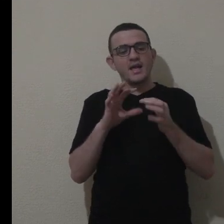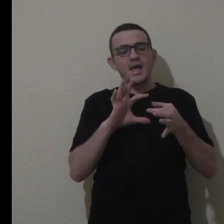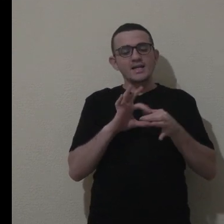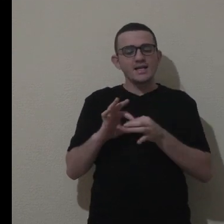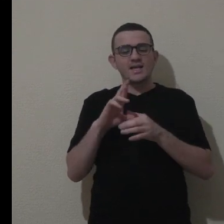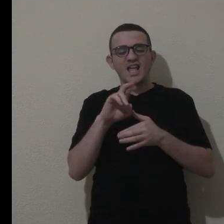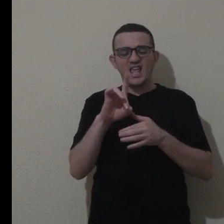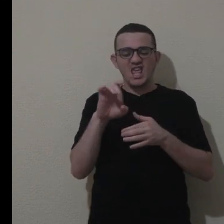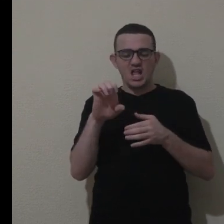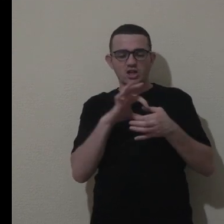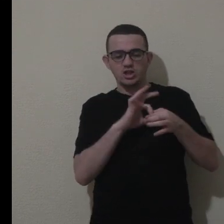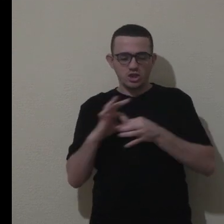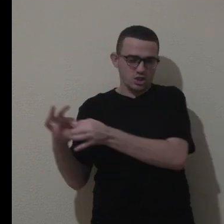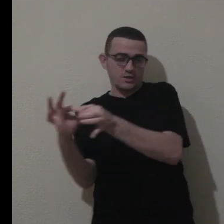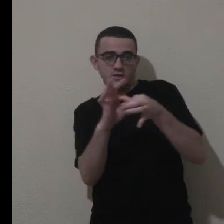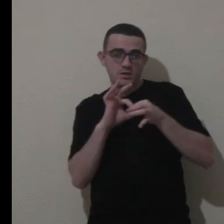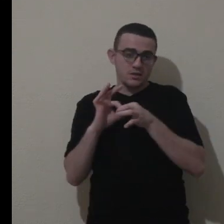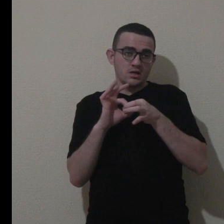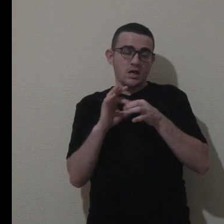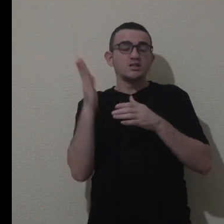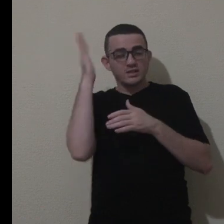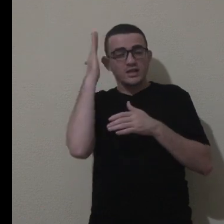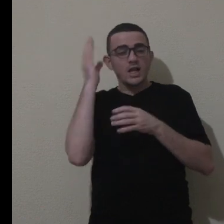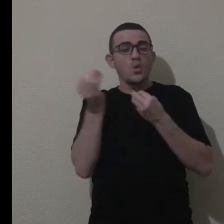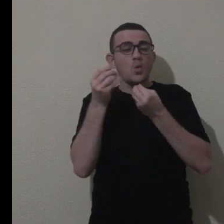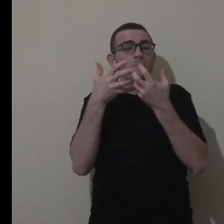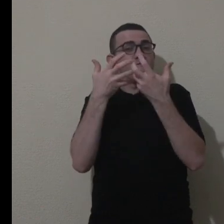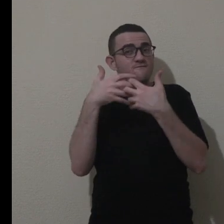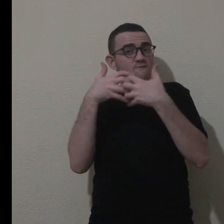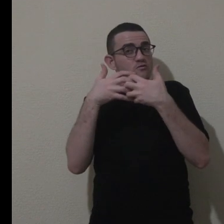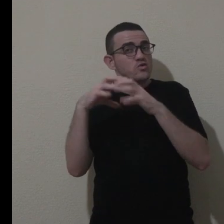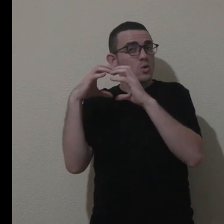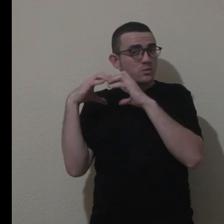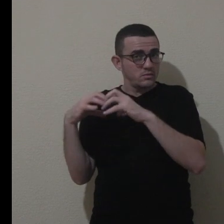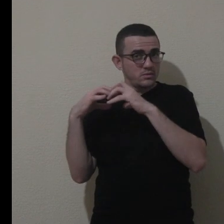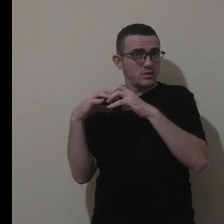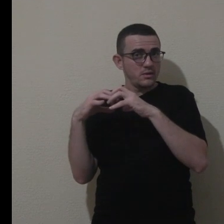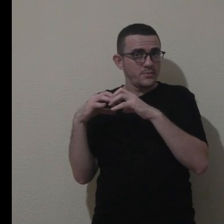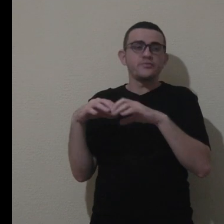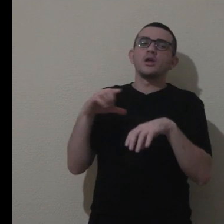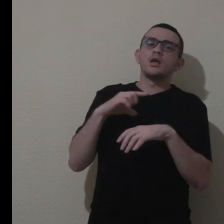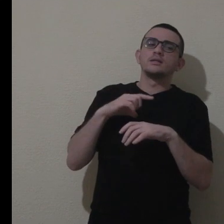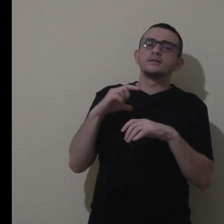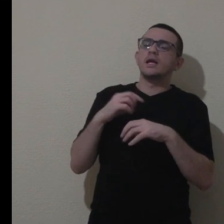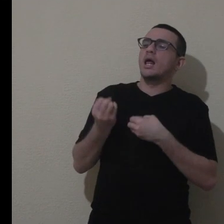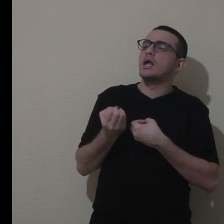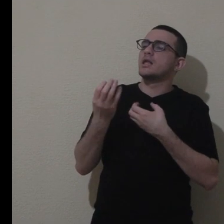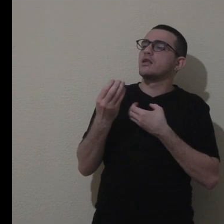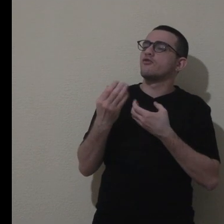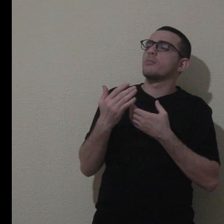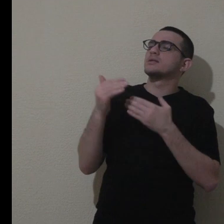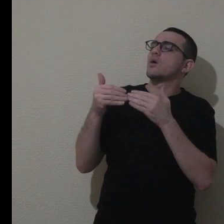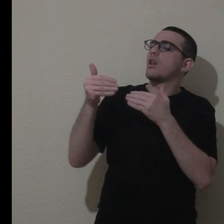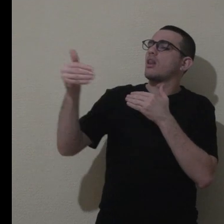essas redes a gente começa a entender como que funciona o cérebro. Né? Trazendo um pouquinho aqueles